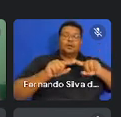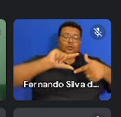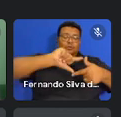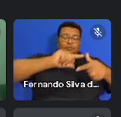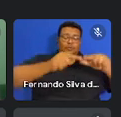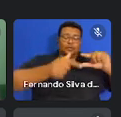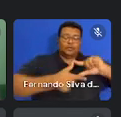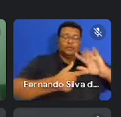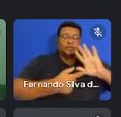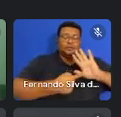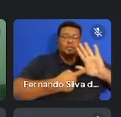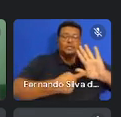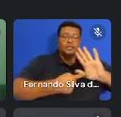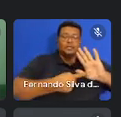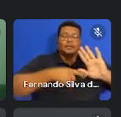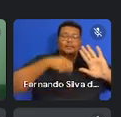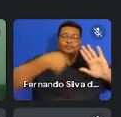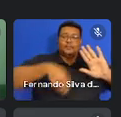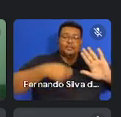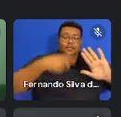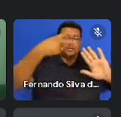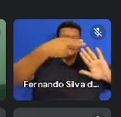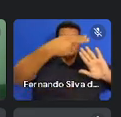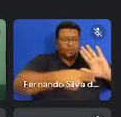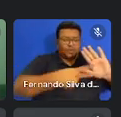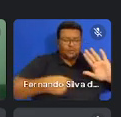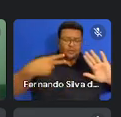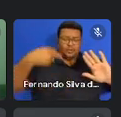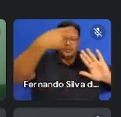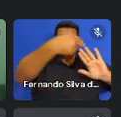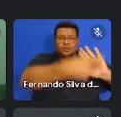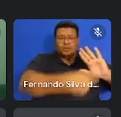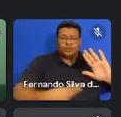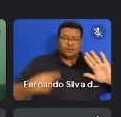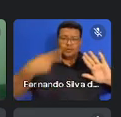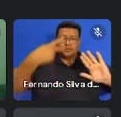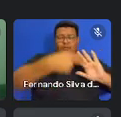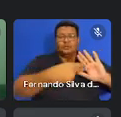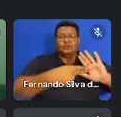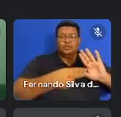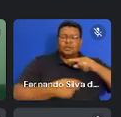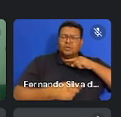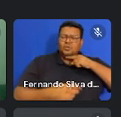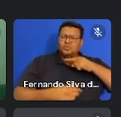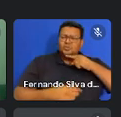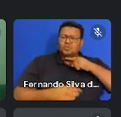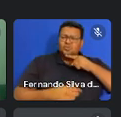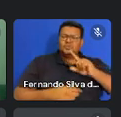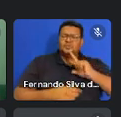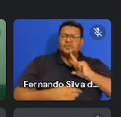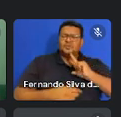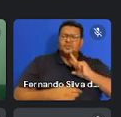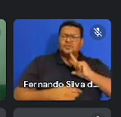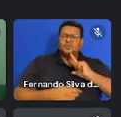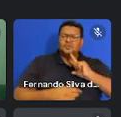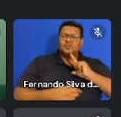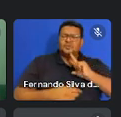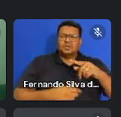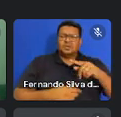aparecer são os mesmos e na mesma ordem. Alguma dúvida, gente, sobre polígono,